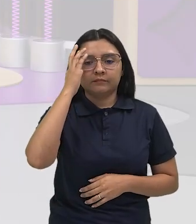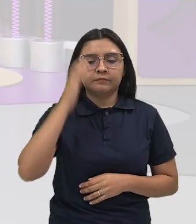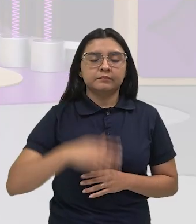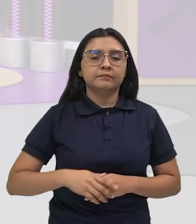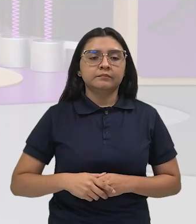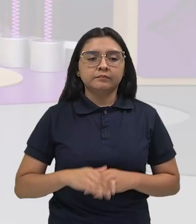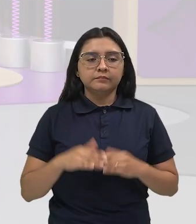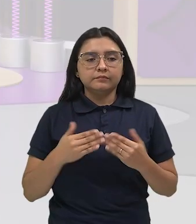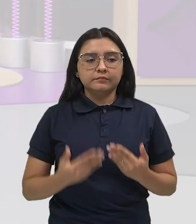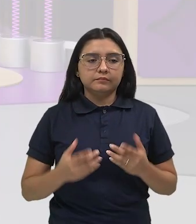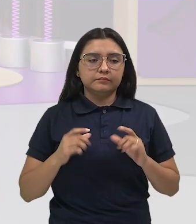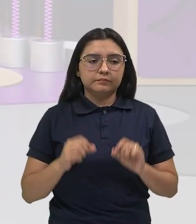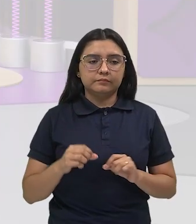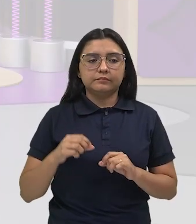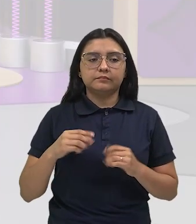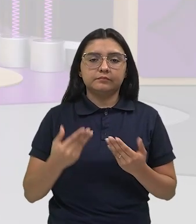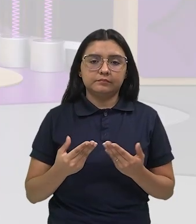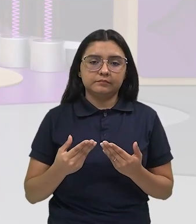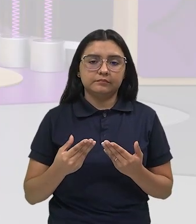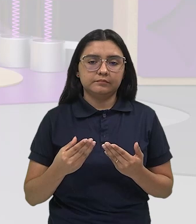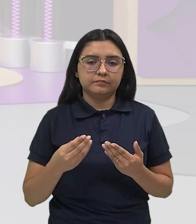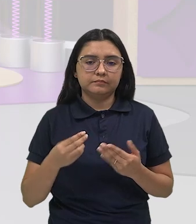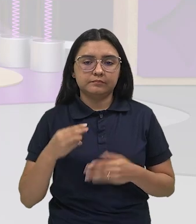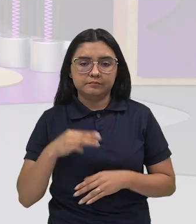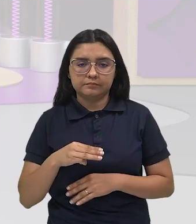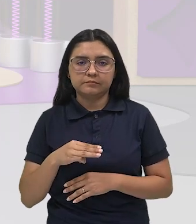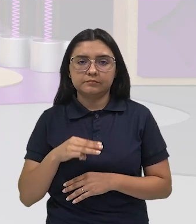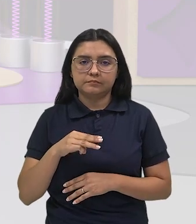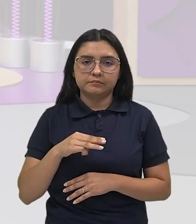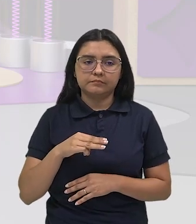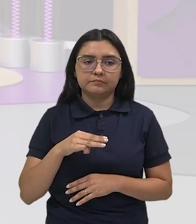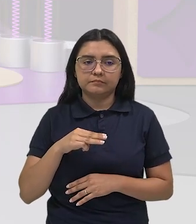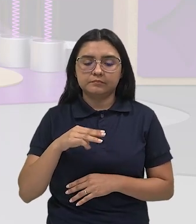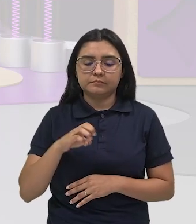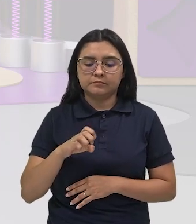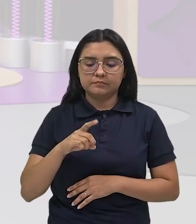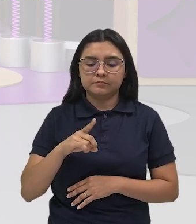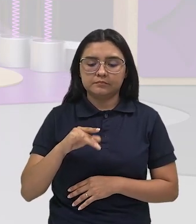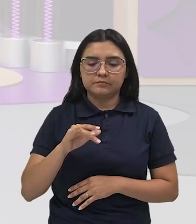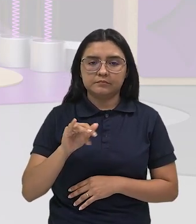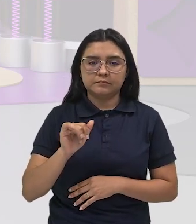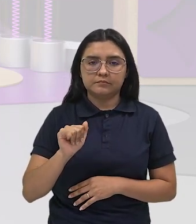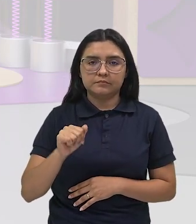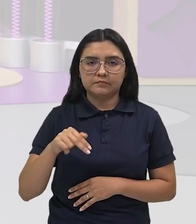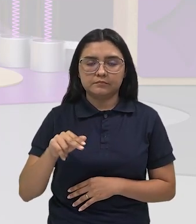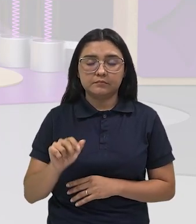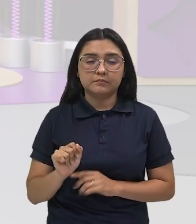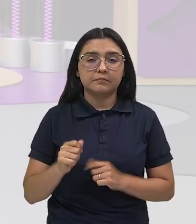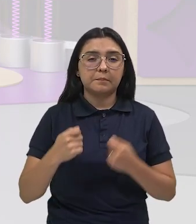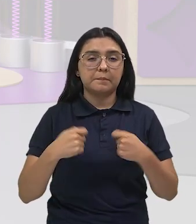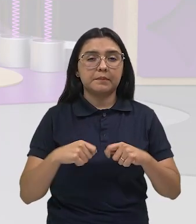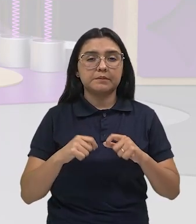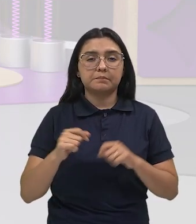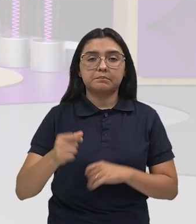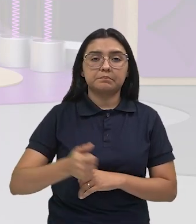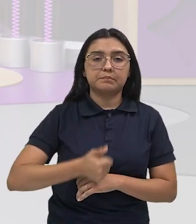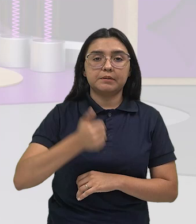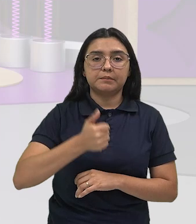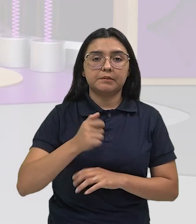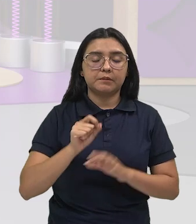as medidas de tendência central, que é o que eu estou falando agora, eu vou falar da mediana, você deve, de